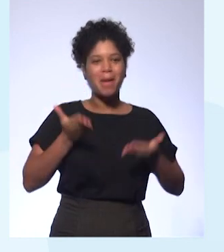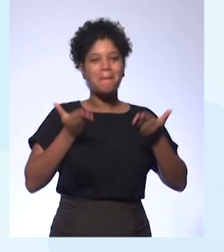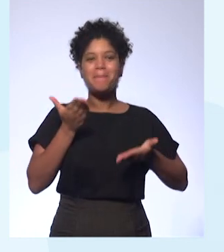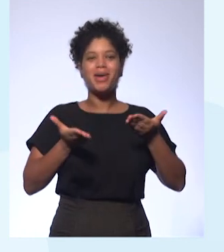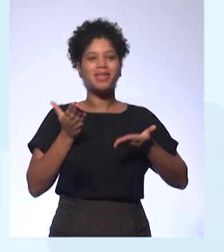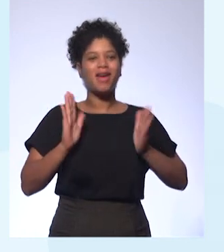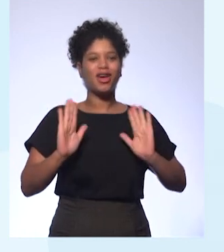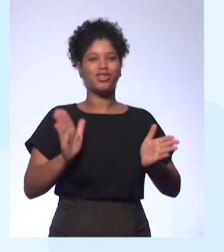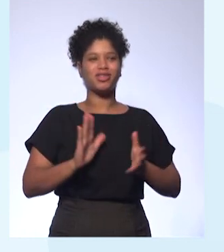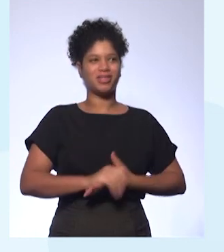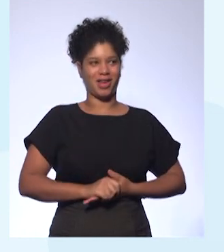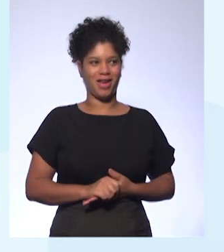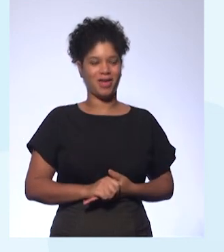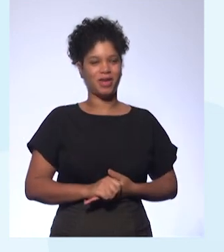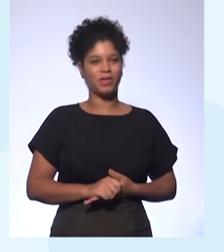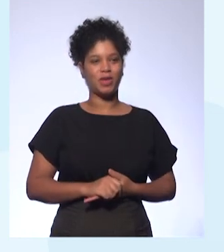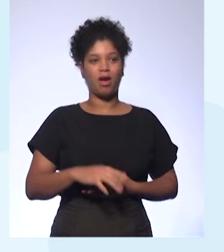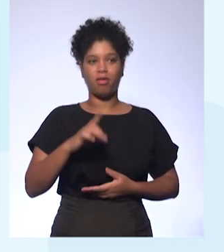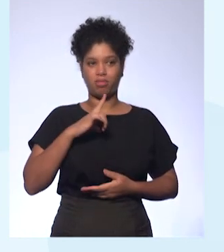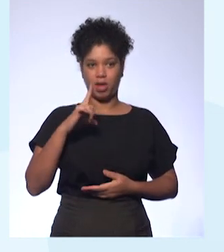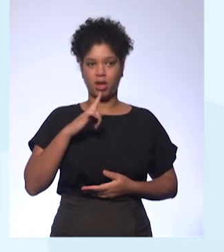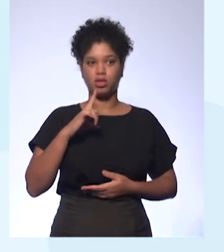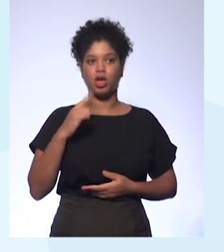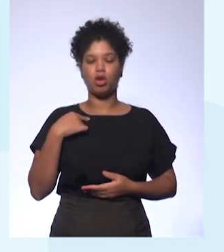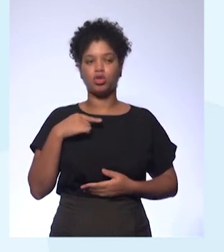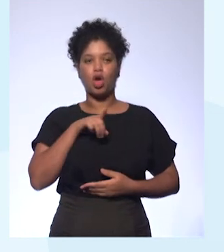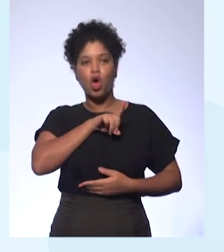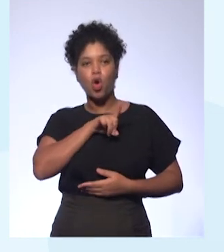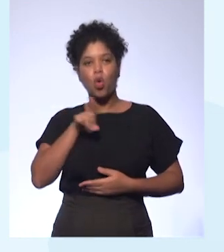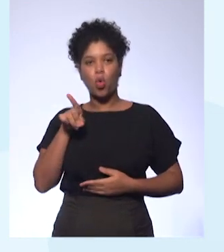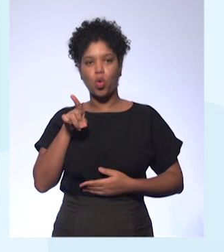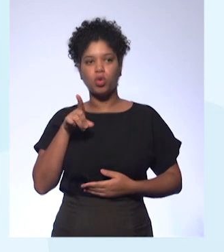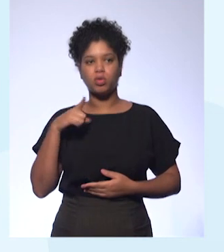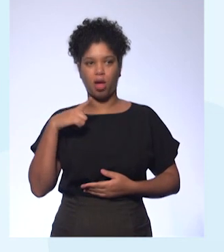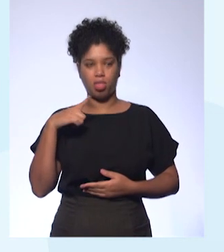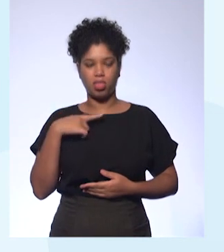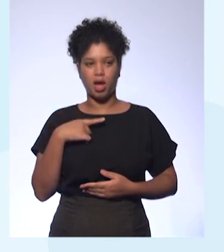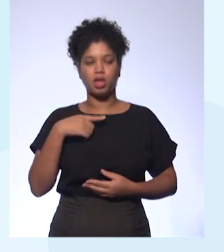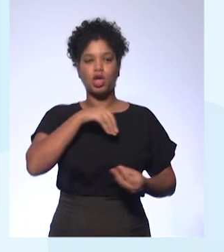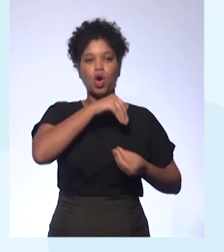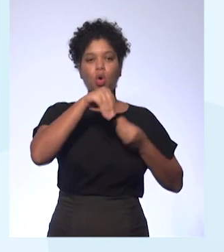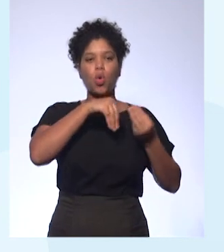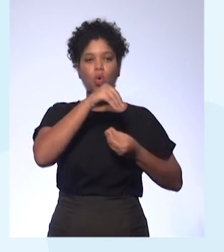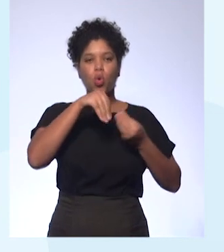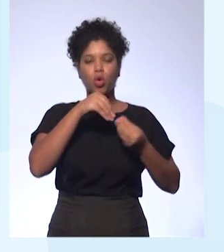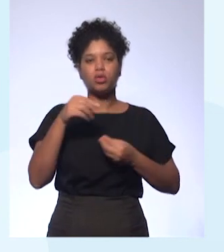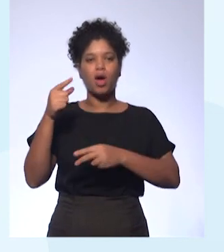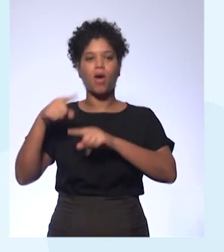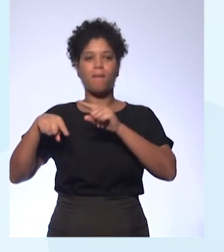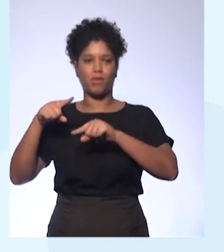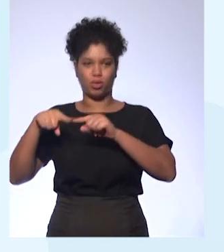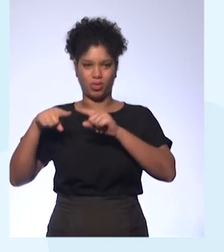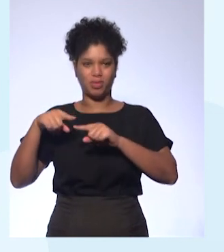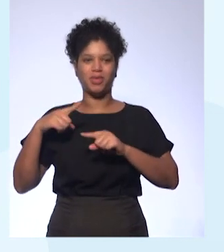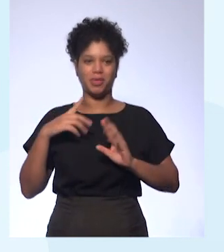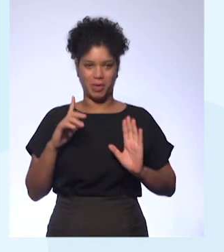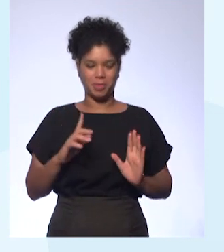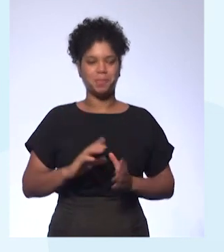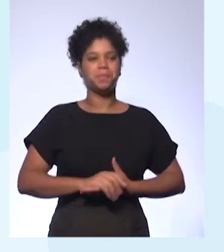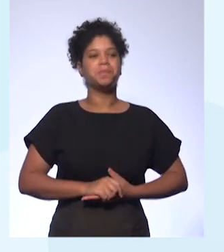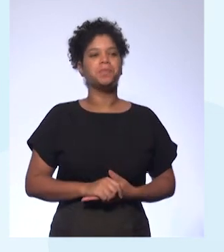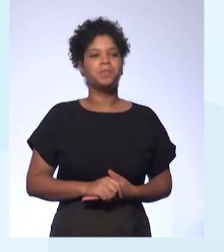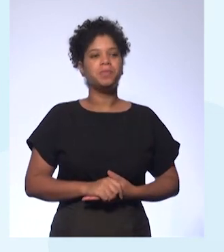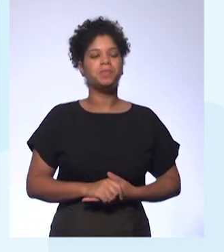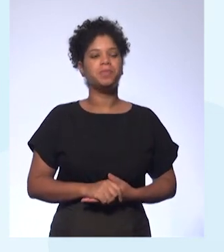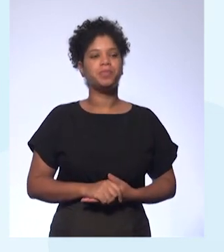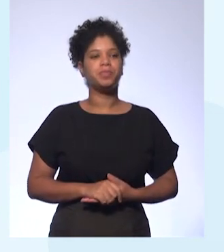balanceada, ok? Então aqui eu tenho os reagentes, para cá eu tenho os produtos, ok?